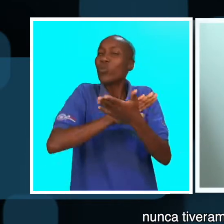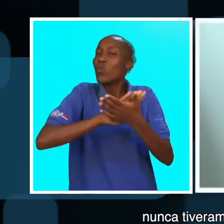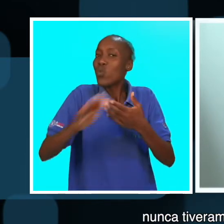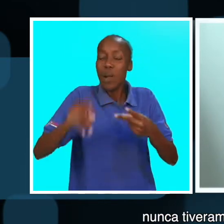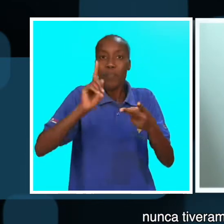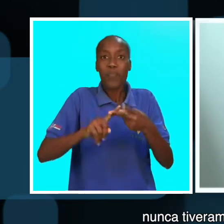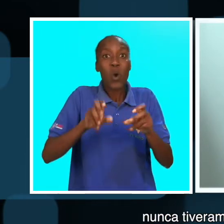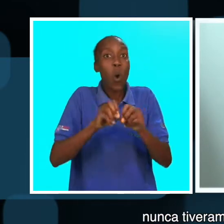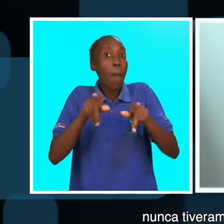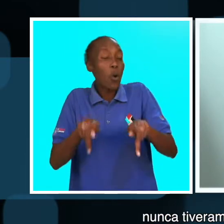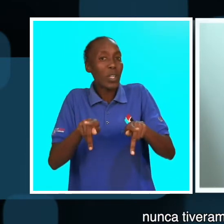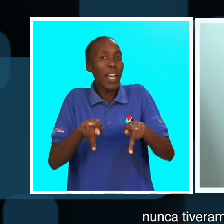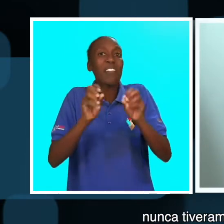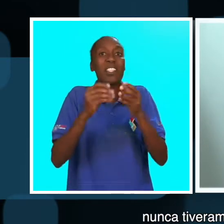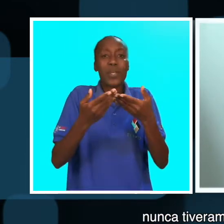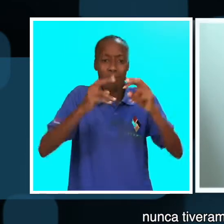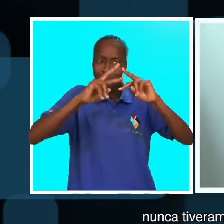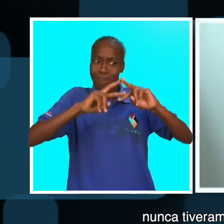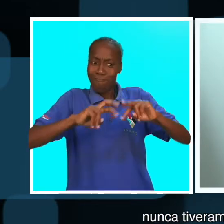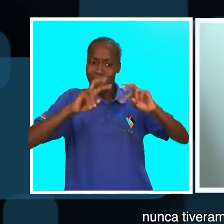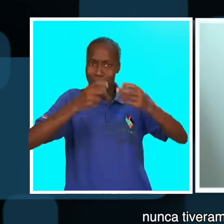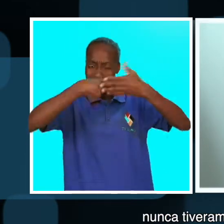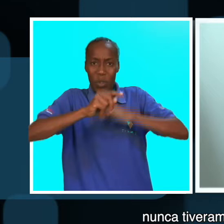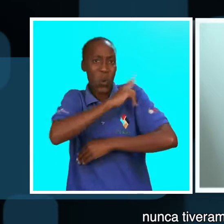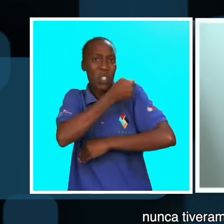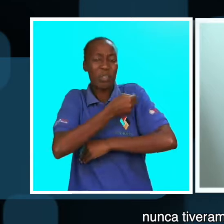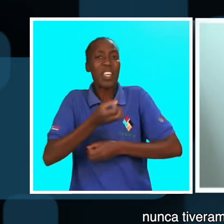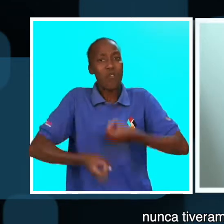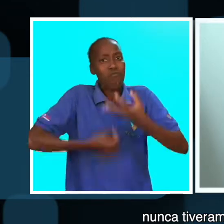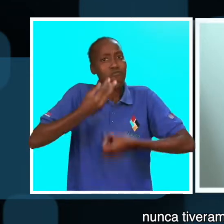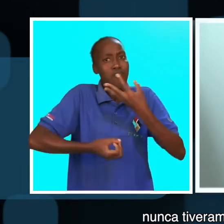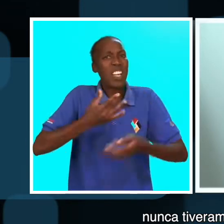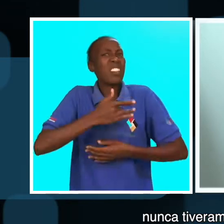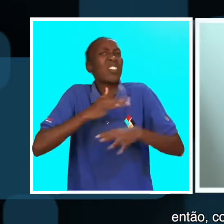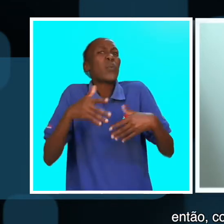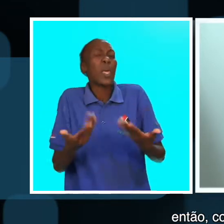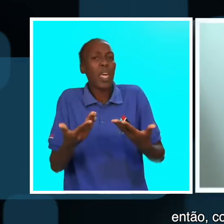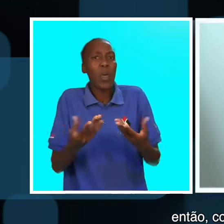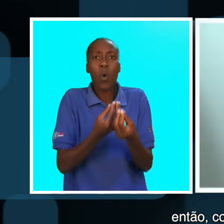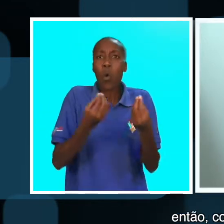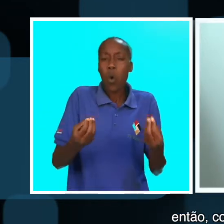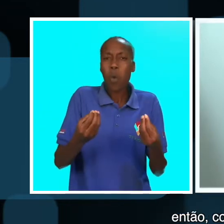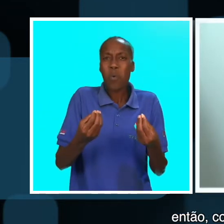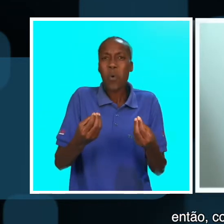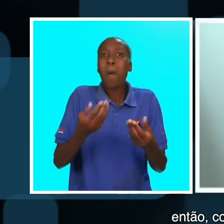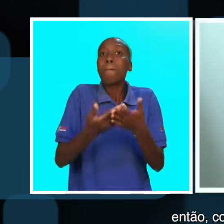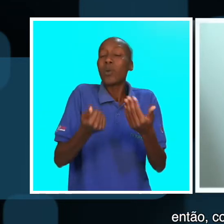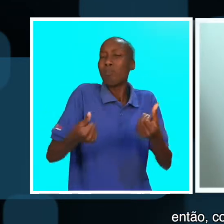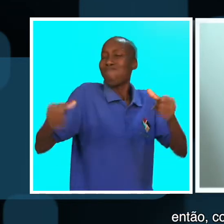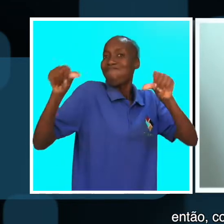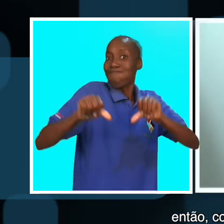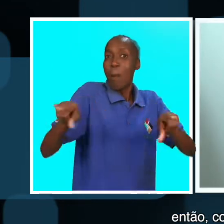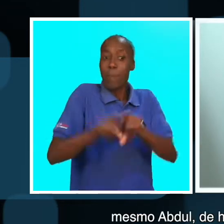estiveram dentro de um médico Nunca tiveram a oportunidade de serem analisadas De dizerem o que sentem Então, como não